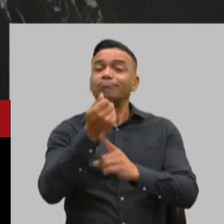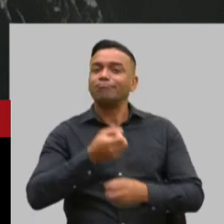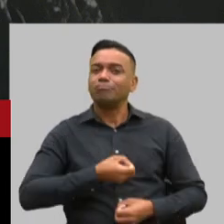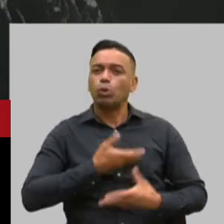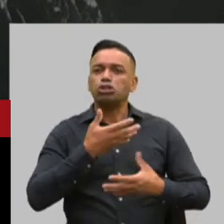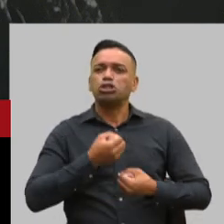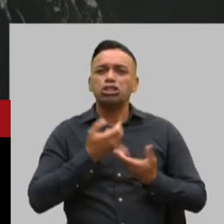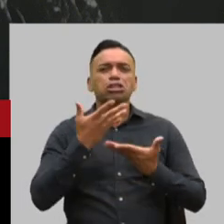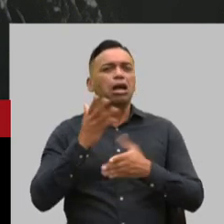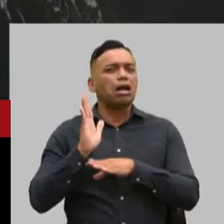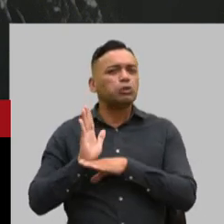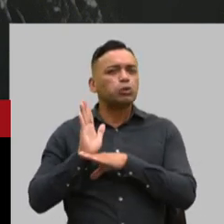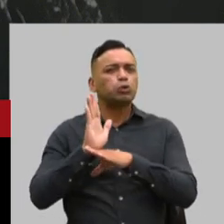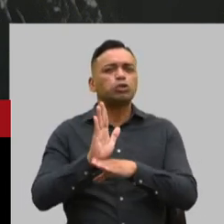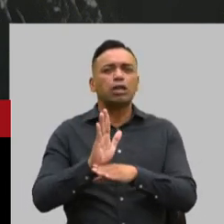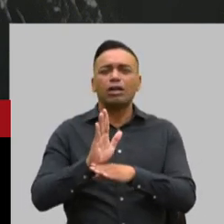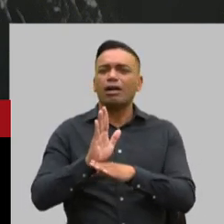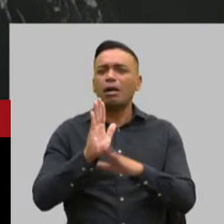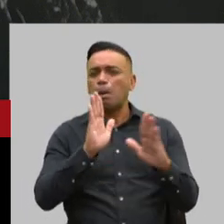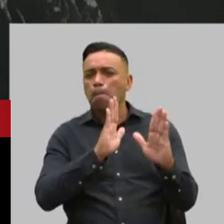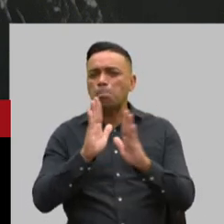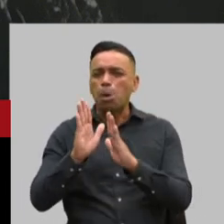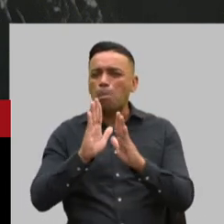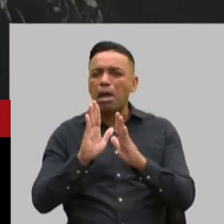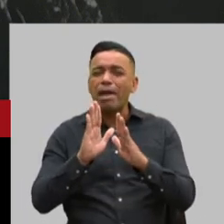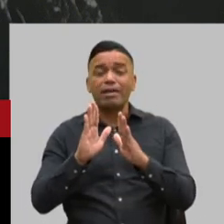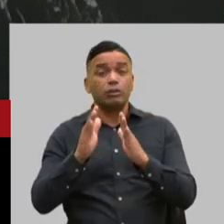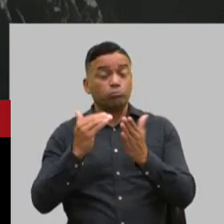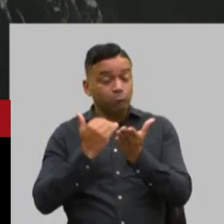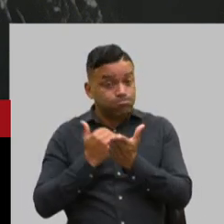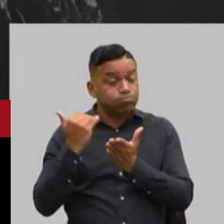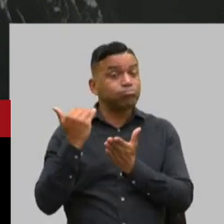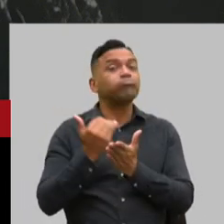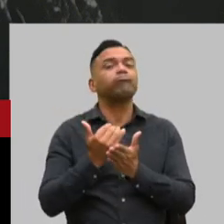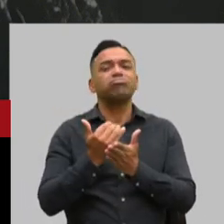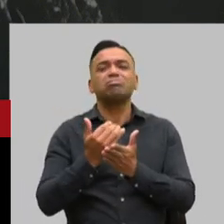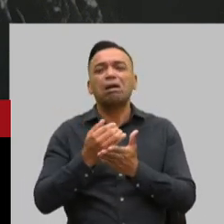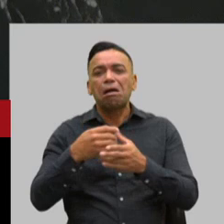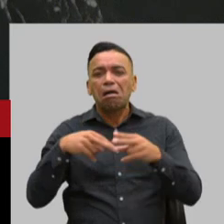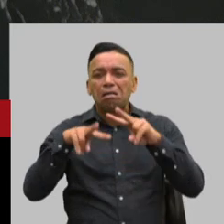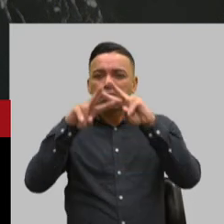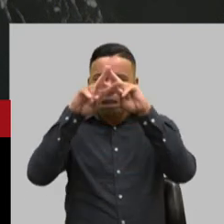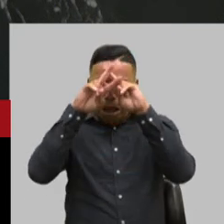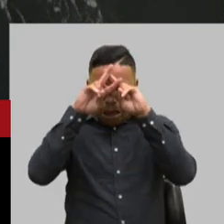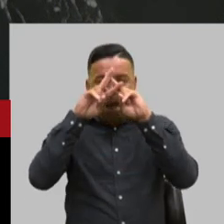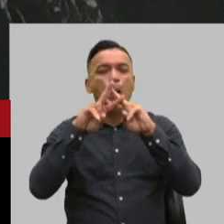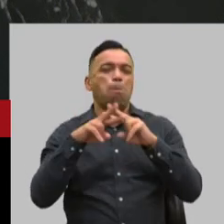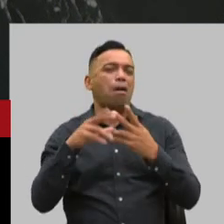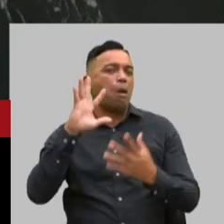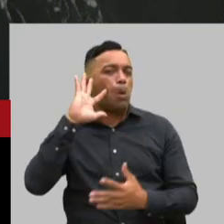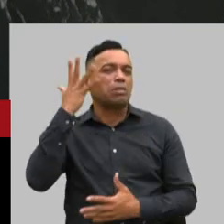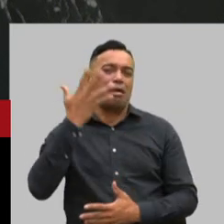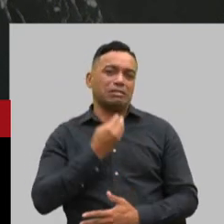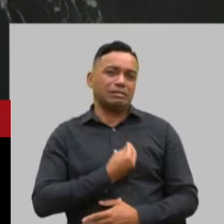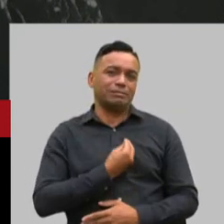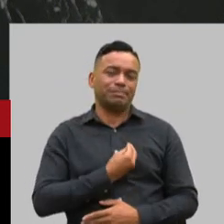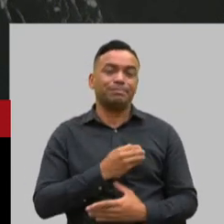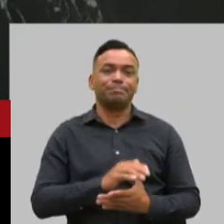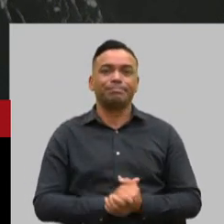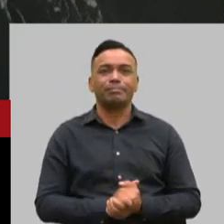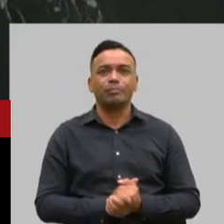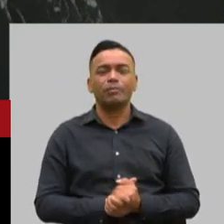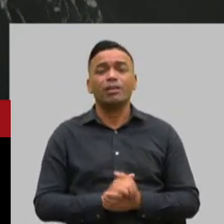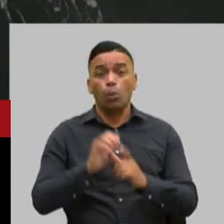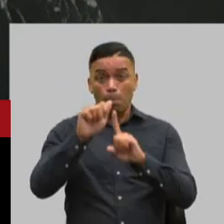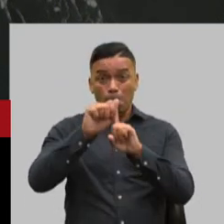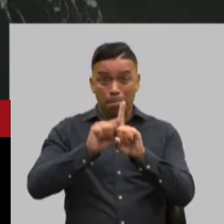os momentos mais dramáticos e traumáticos da nossa vida. Foi um mês